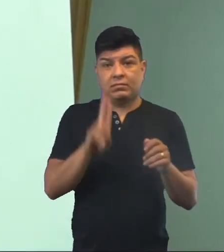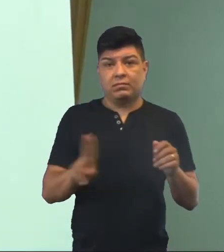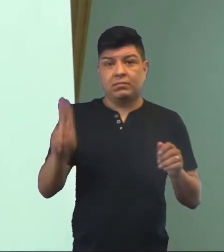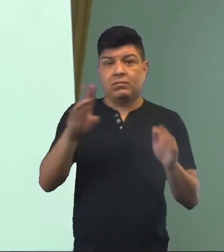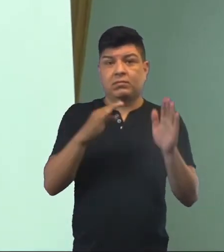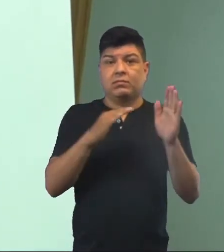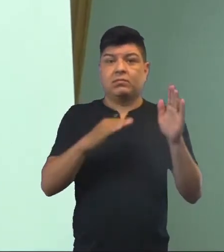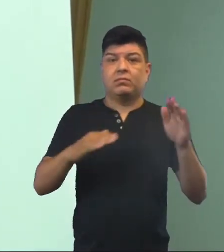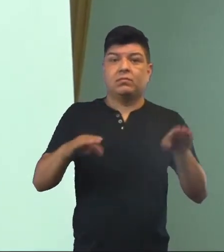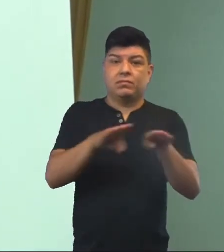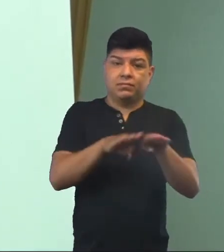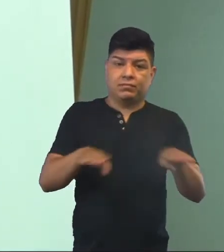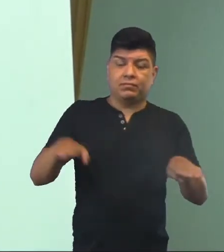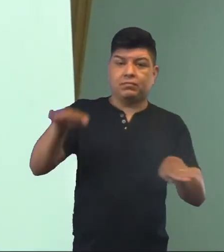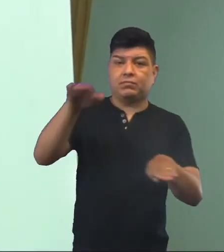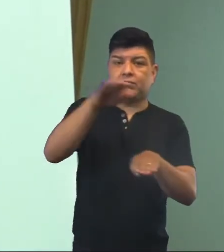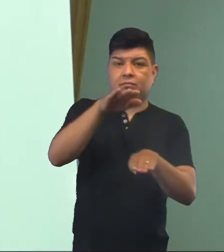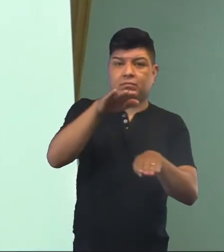superiores